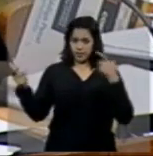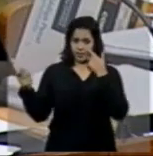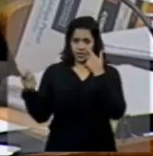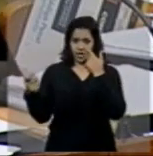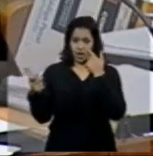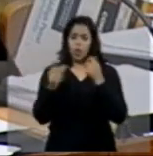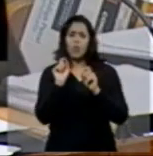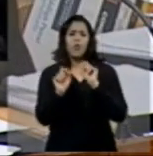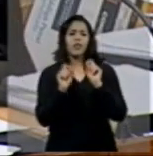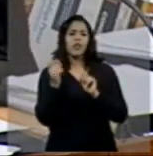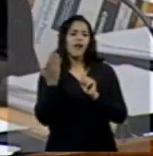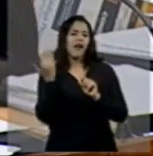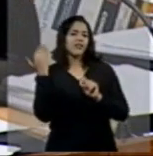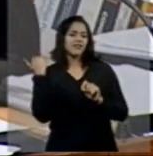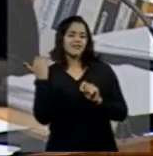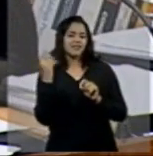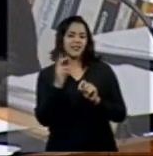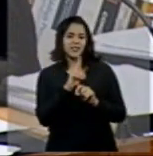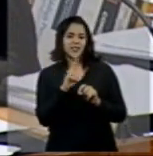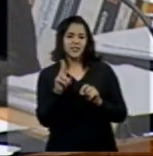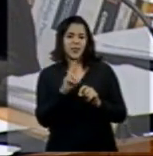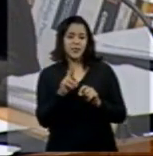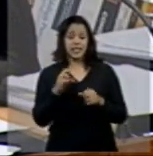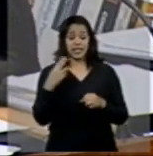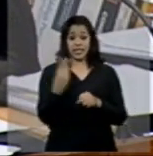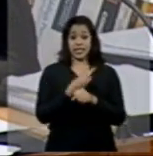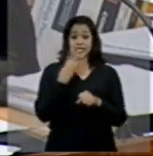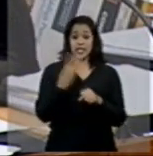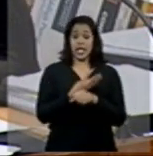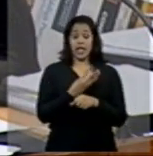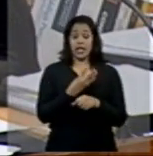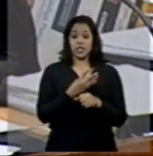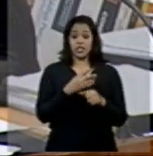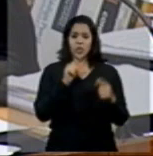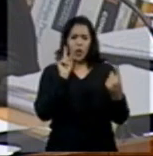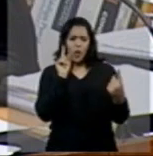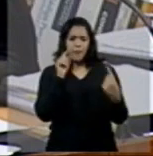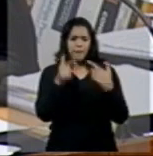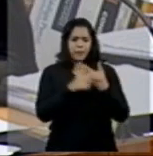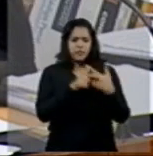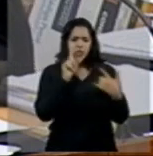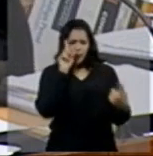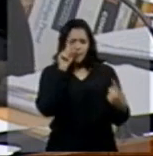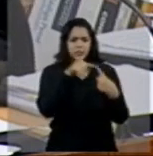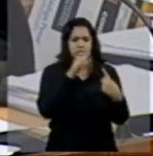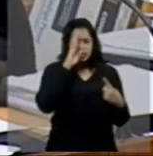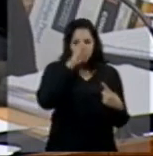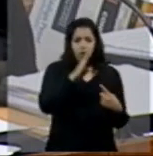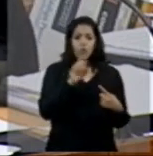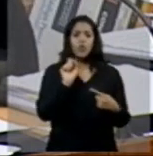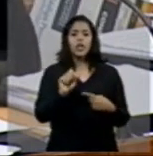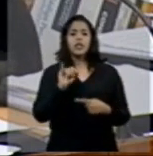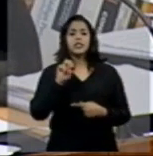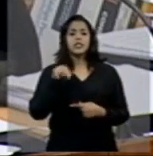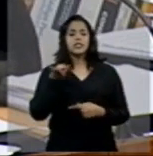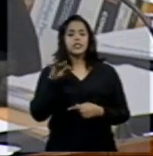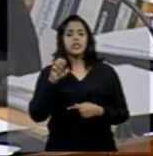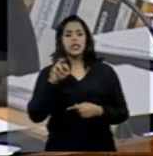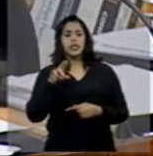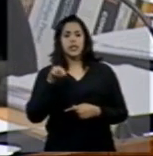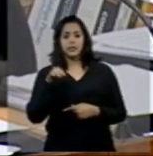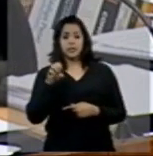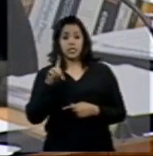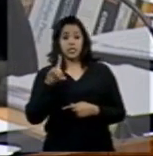o que se chamava atrás de terceirização de atividade fim, com intermediação ilícita de mão de